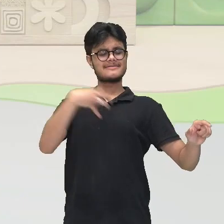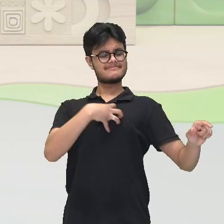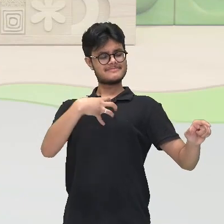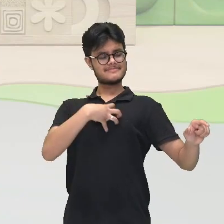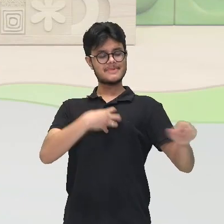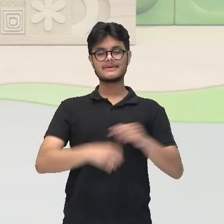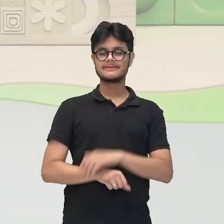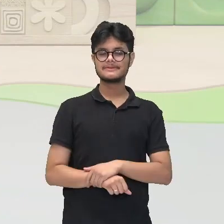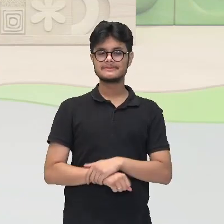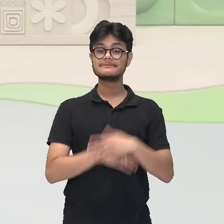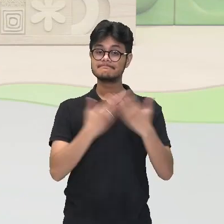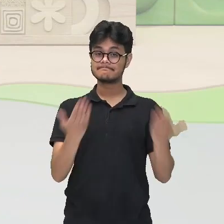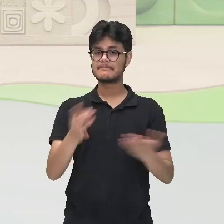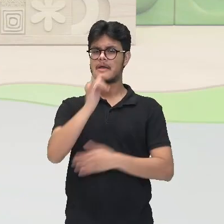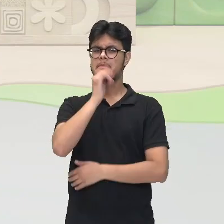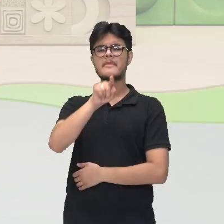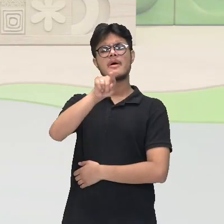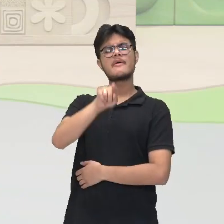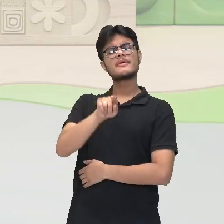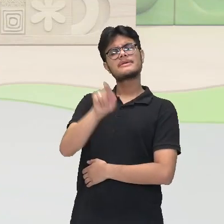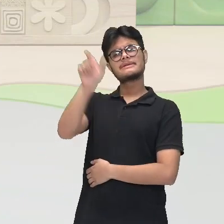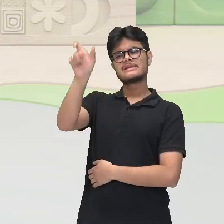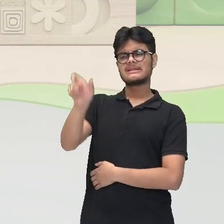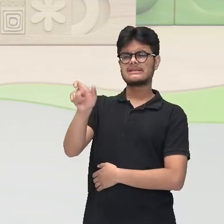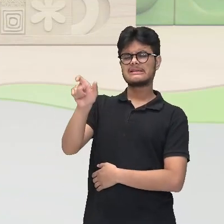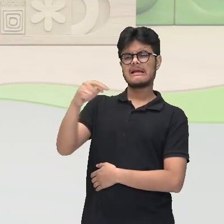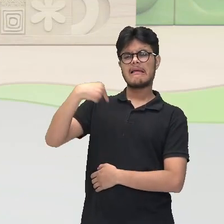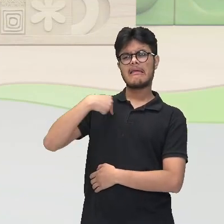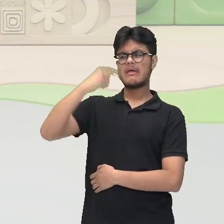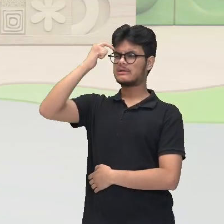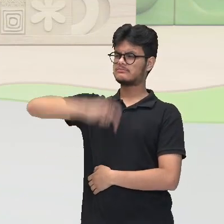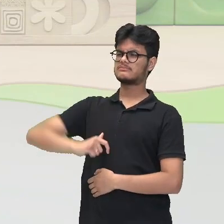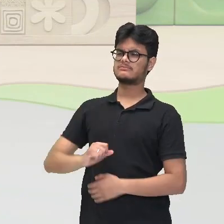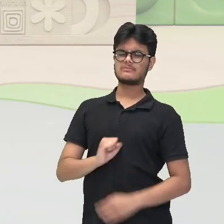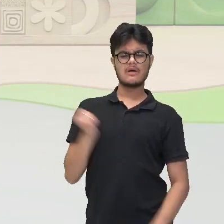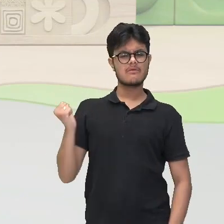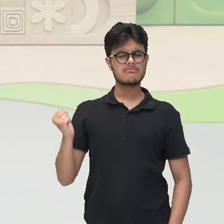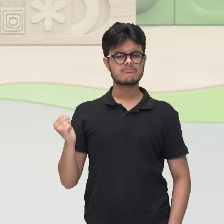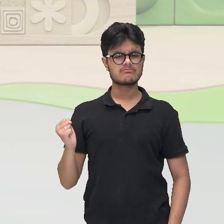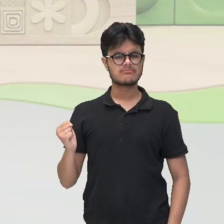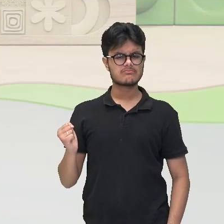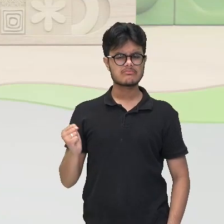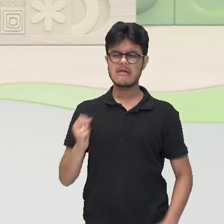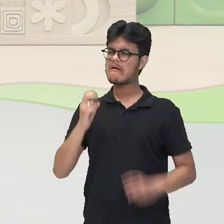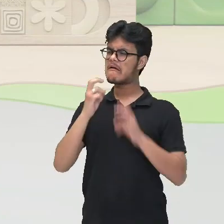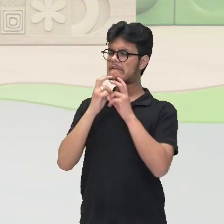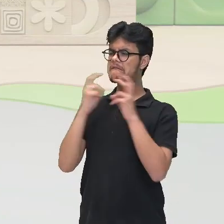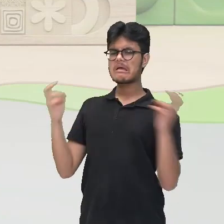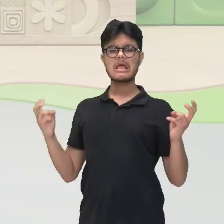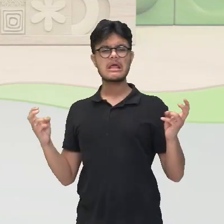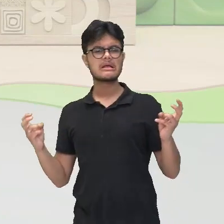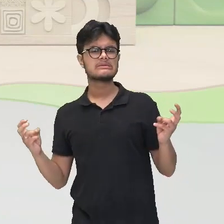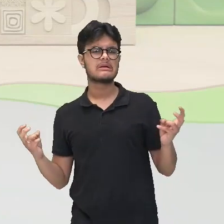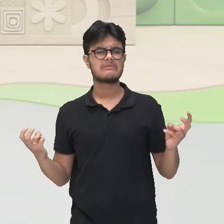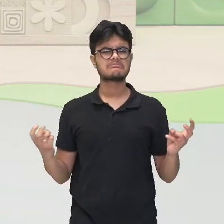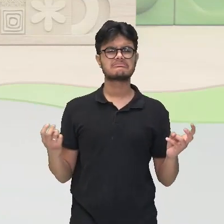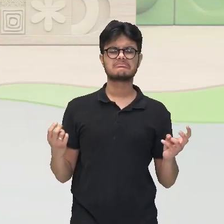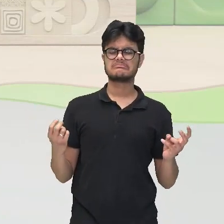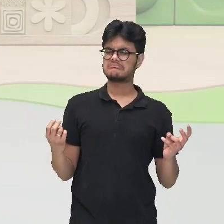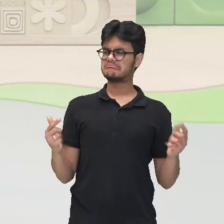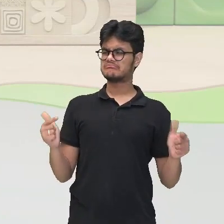certo? Porque você ser uma pessoa rancorosa, uma pessoa que só grita, uma pessoa que não